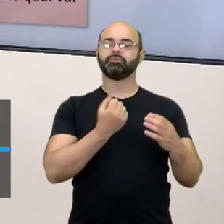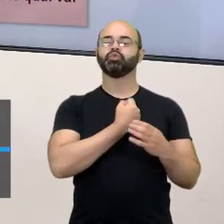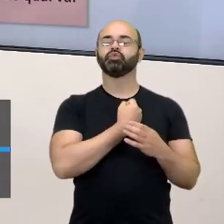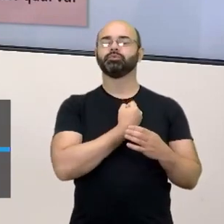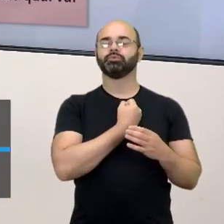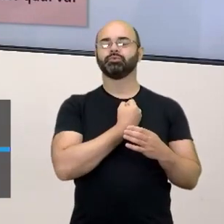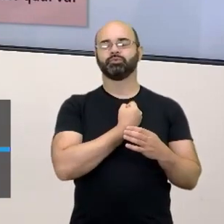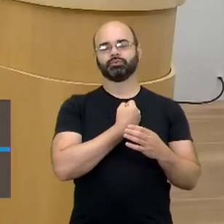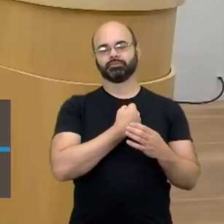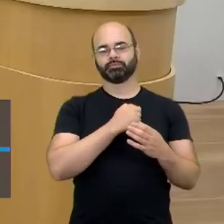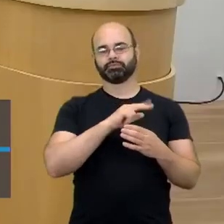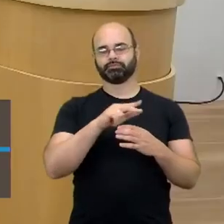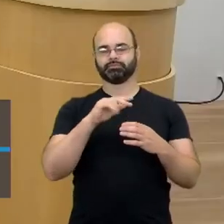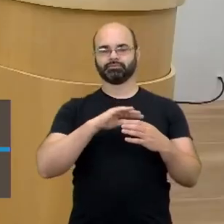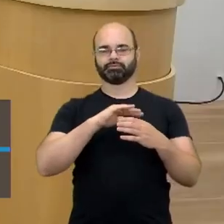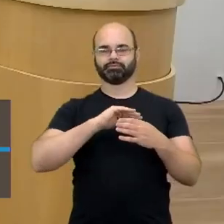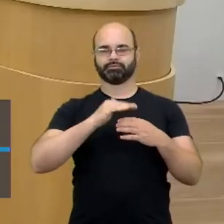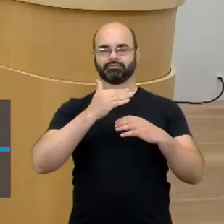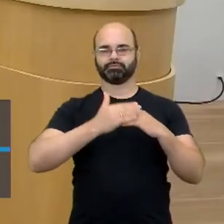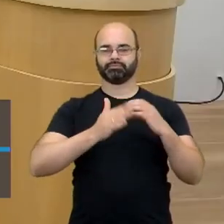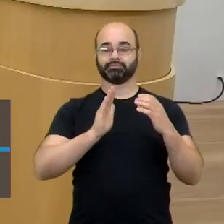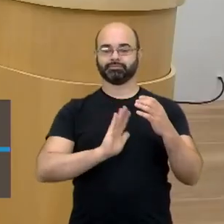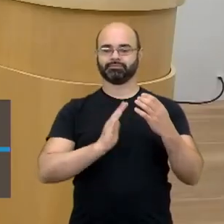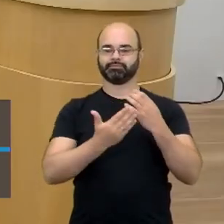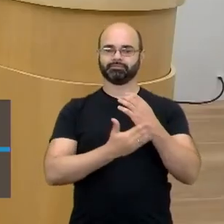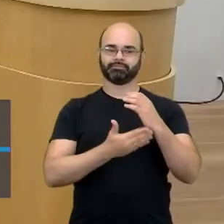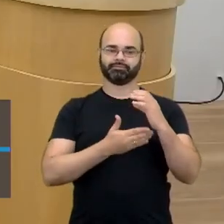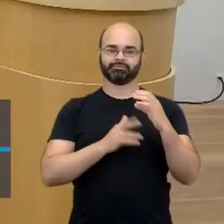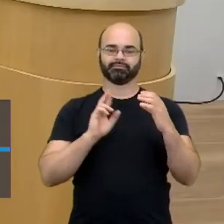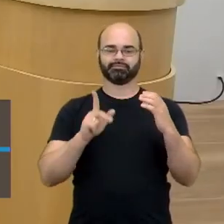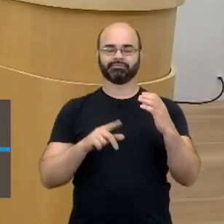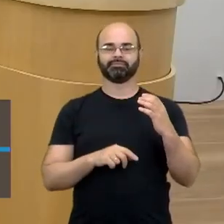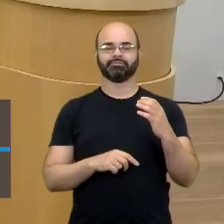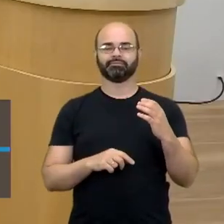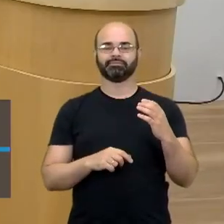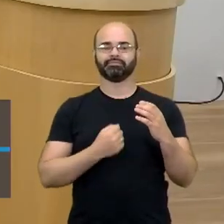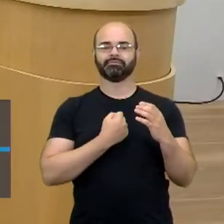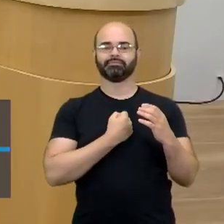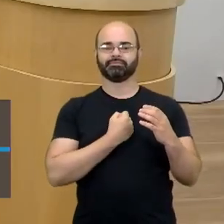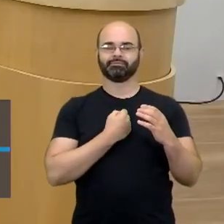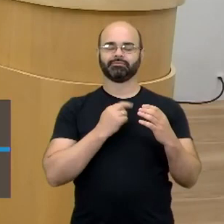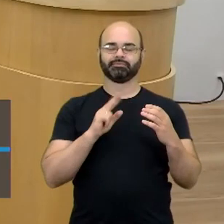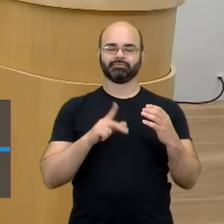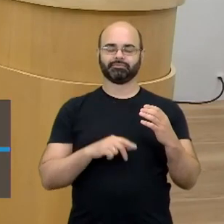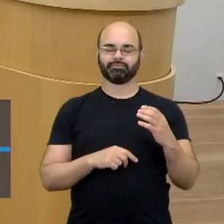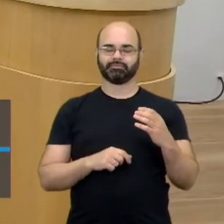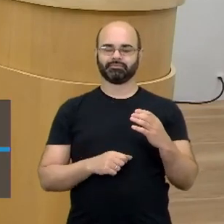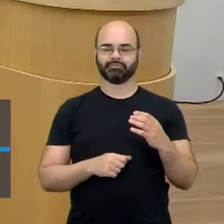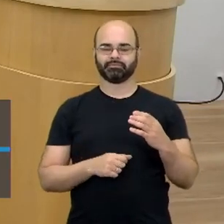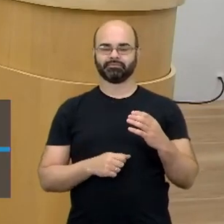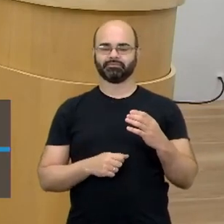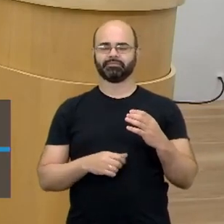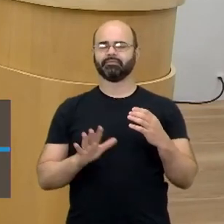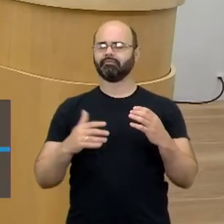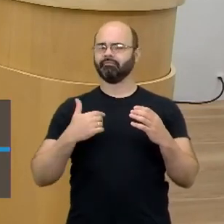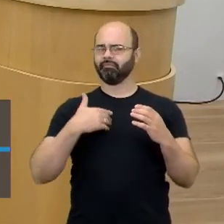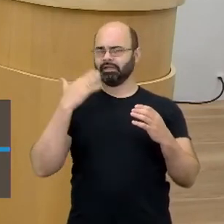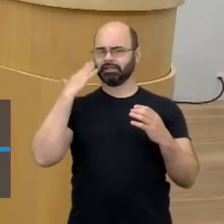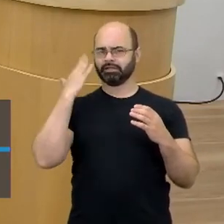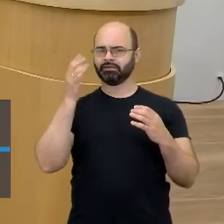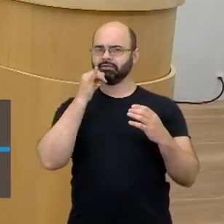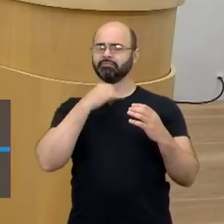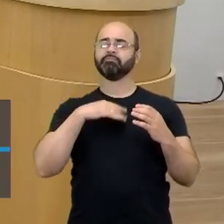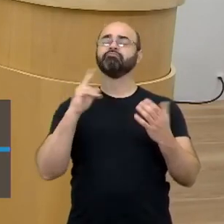como a gente sabe, né? Cada face do dado, né, tem um número. E a gente sabe quais são